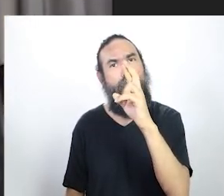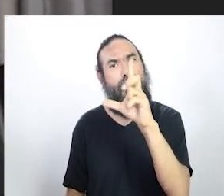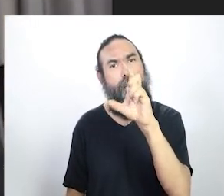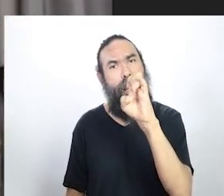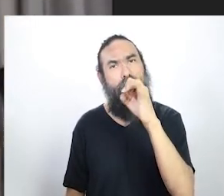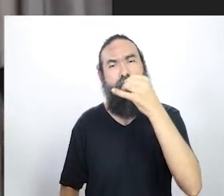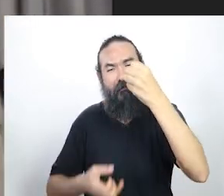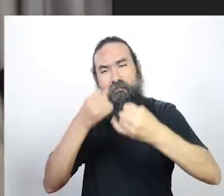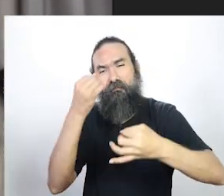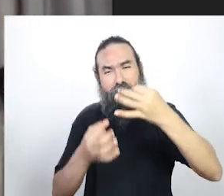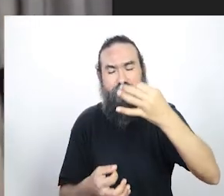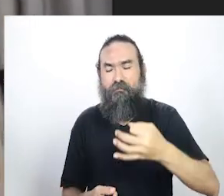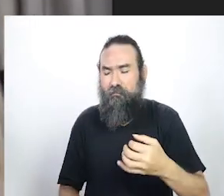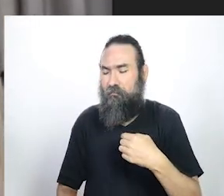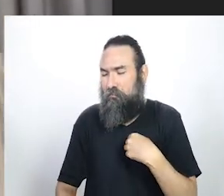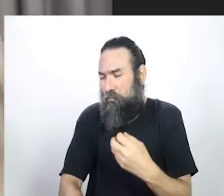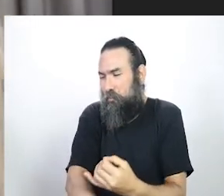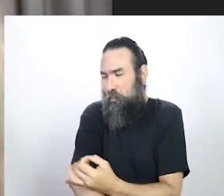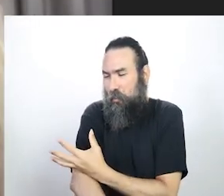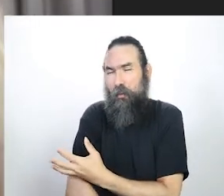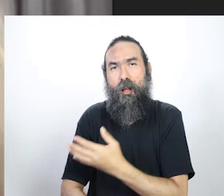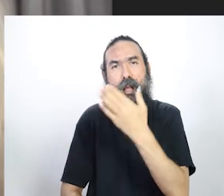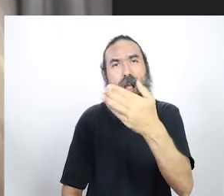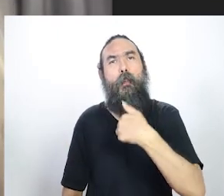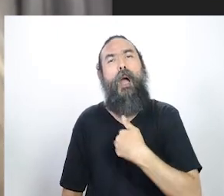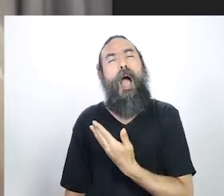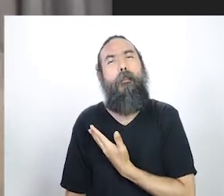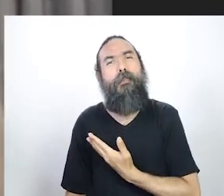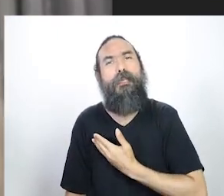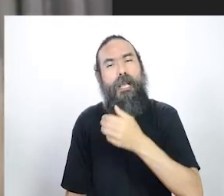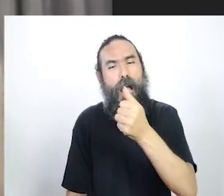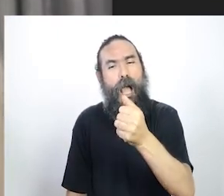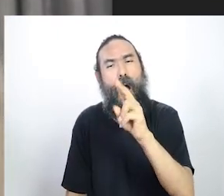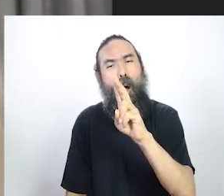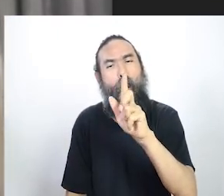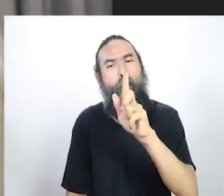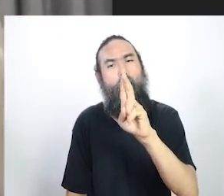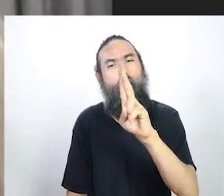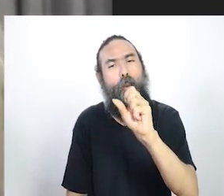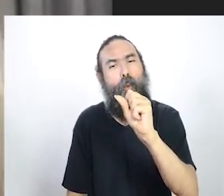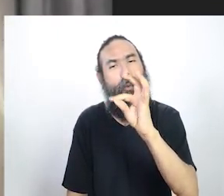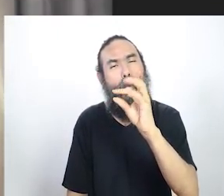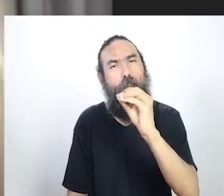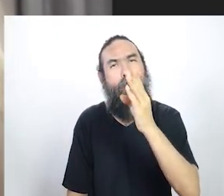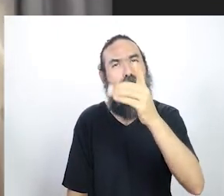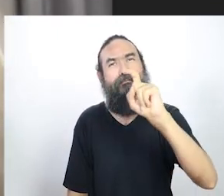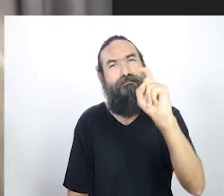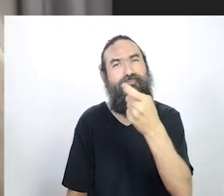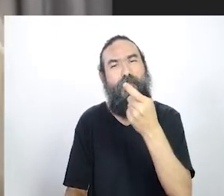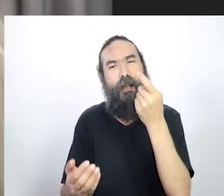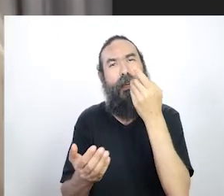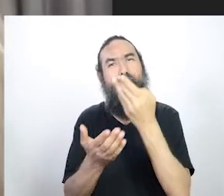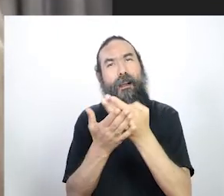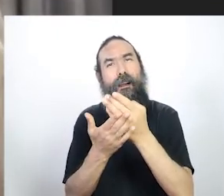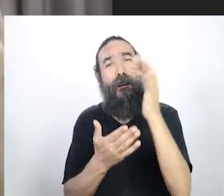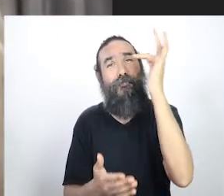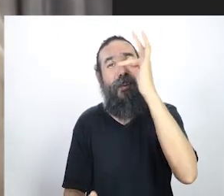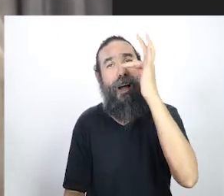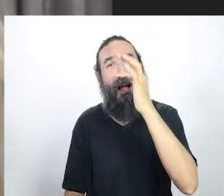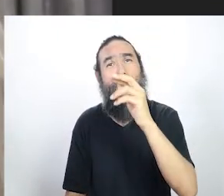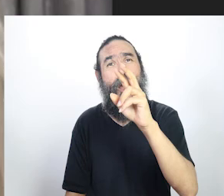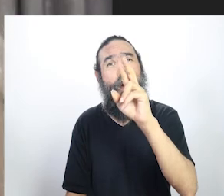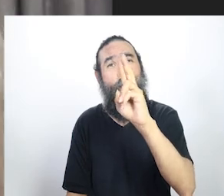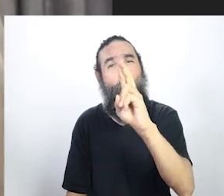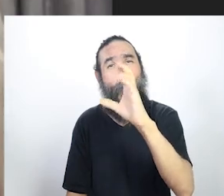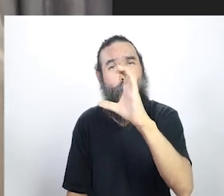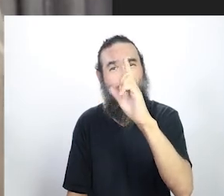acabou de falar e nos emocionar, Augusto, meu colega de UEG, eu sou da UFG, mas vou falar um pouquinho